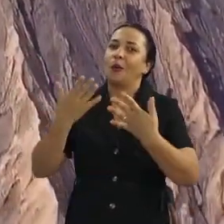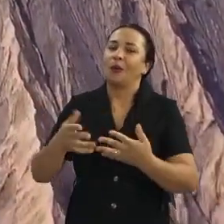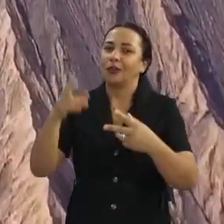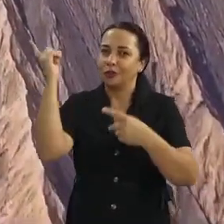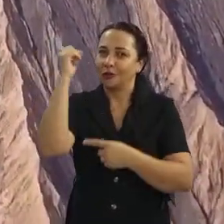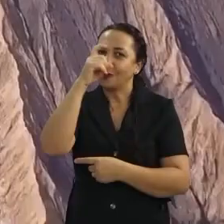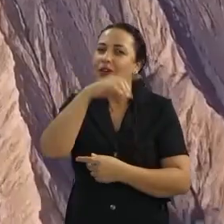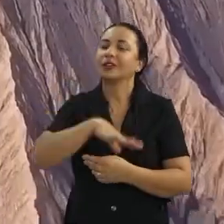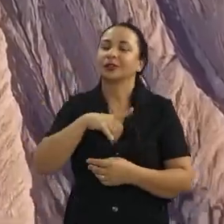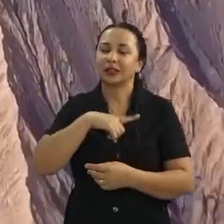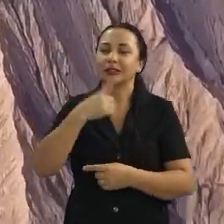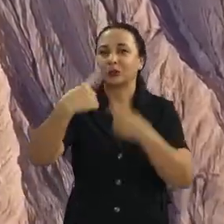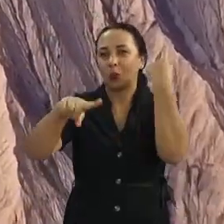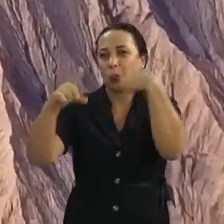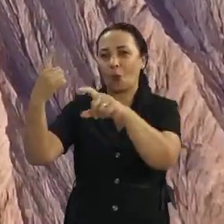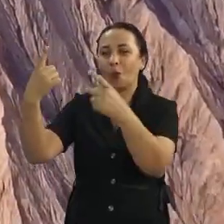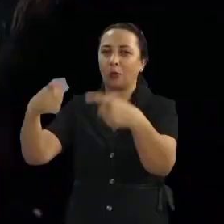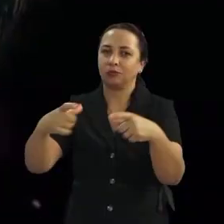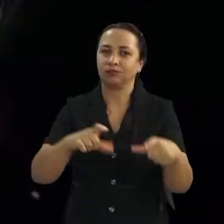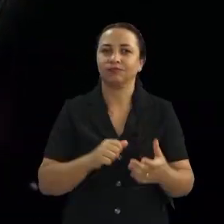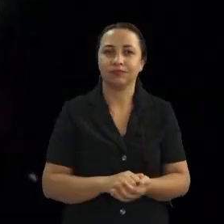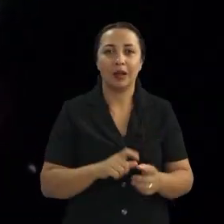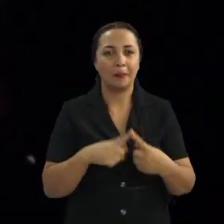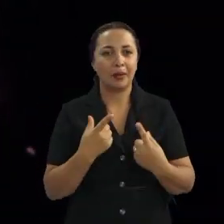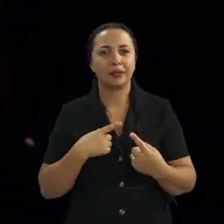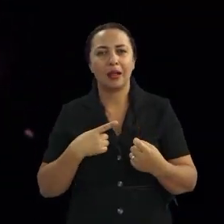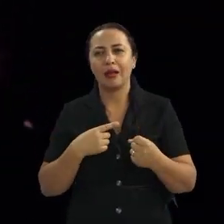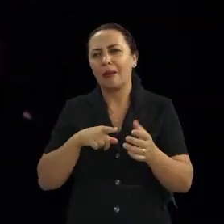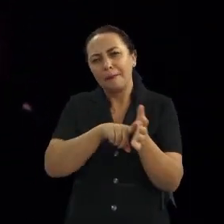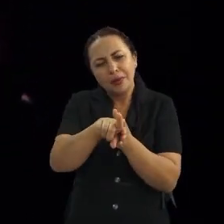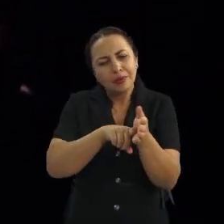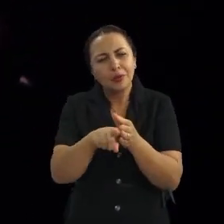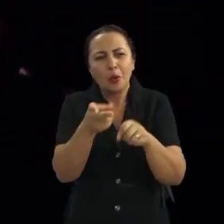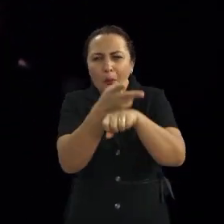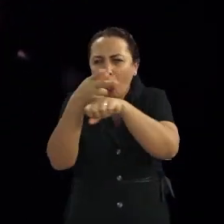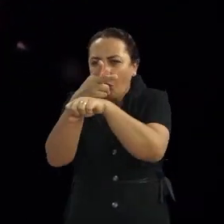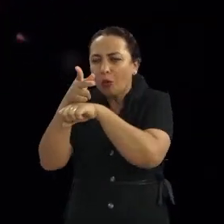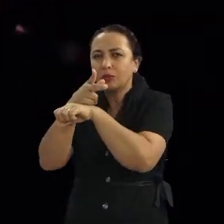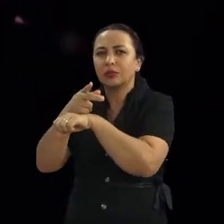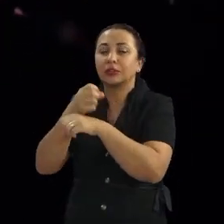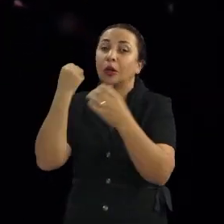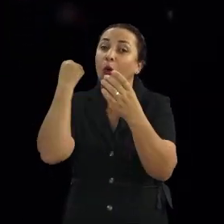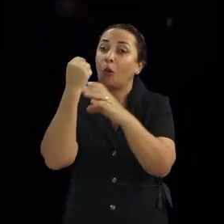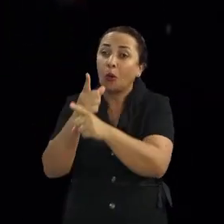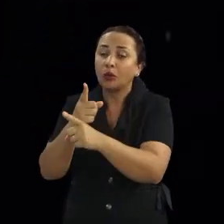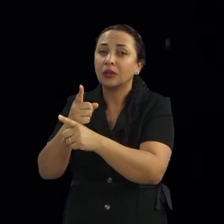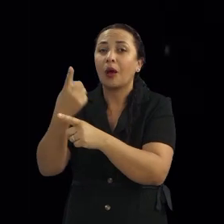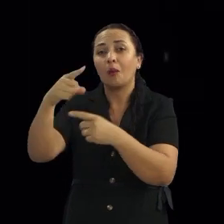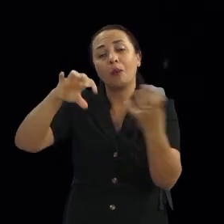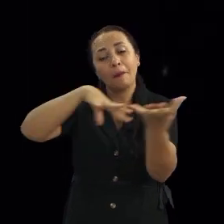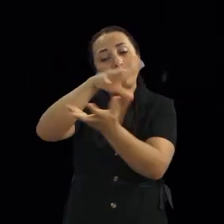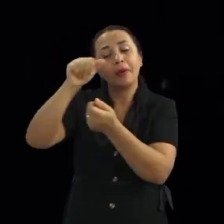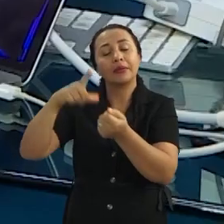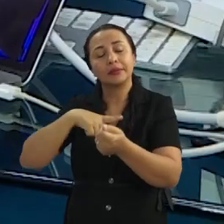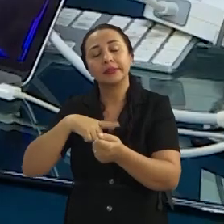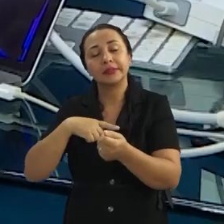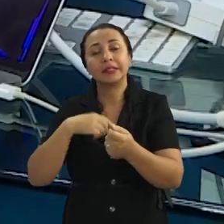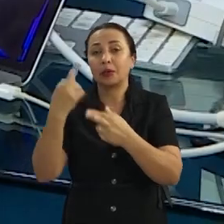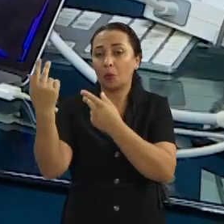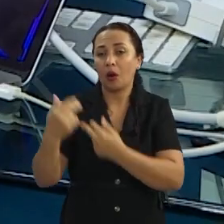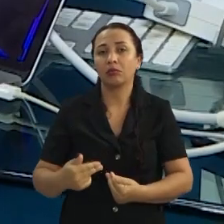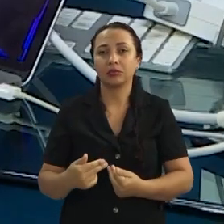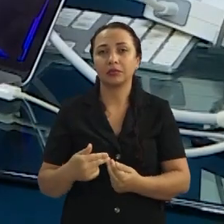Hoje existe uma busca né internacional dos pesquisadores para descobrir planetas com essas características que tenha por exemplo